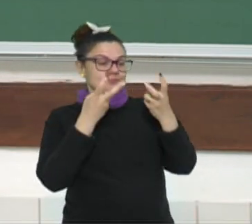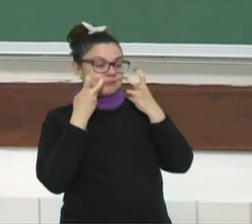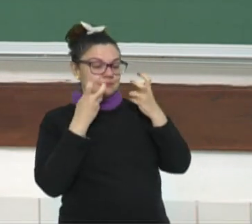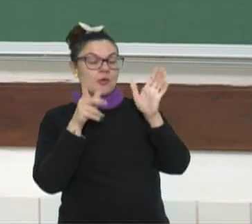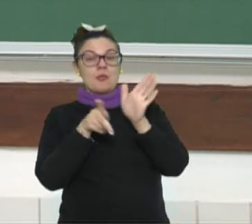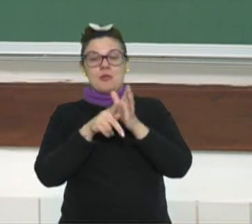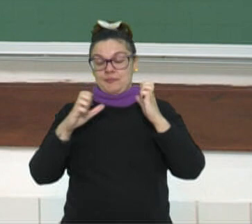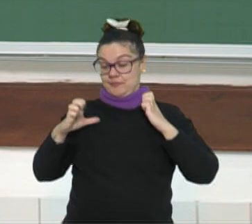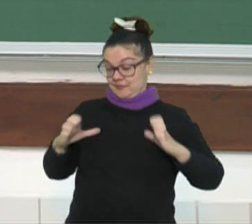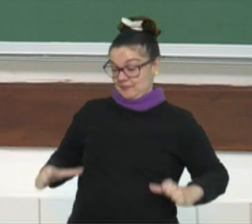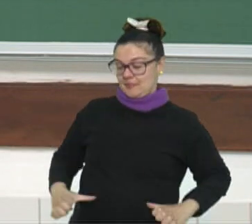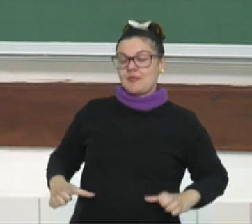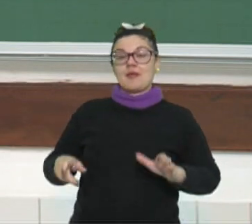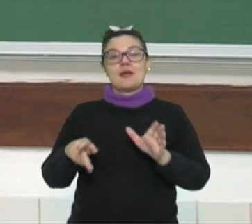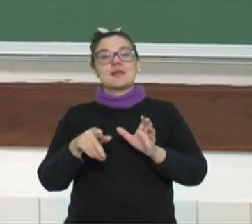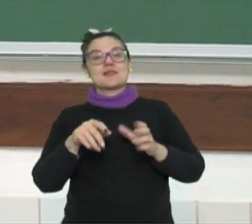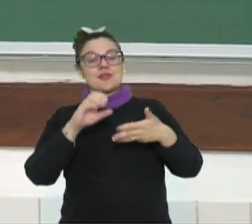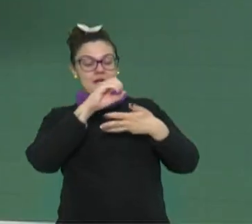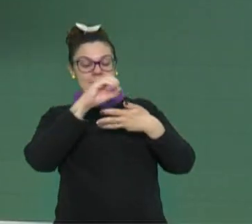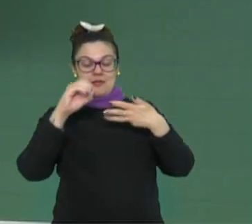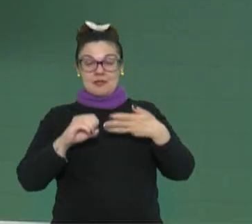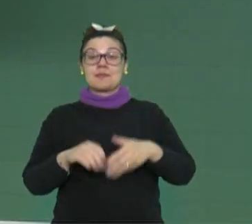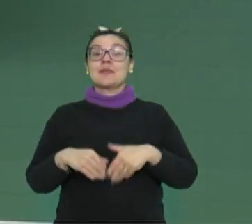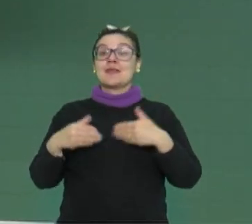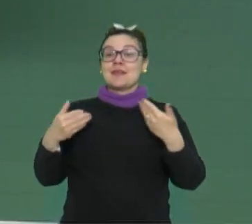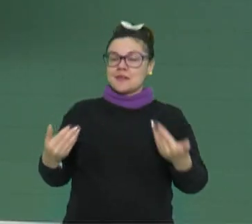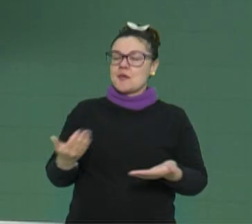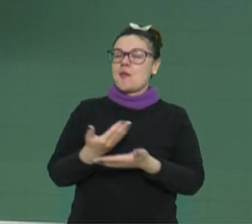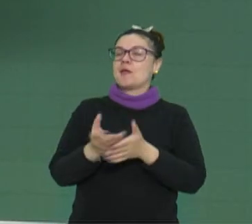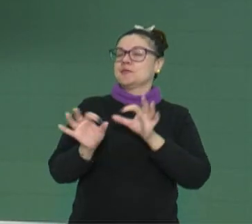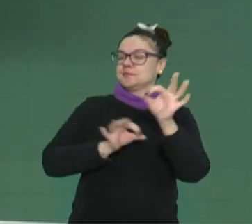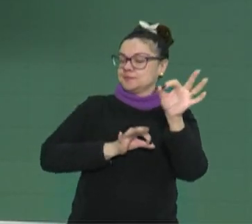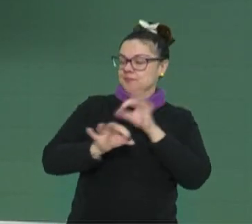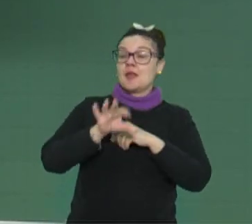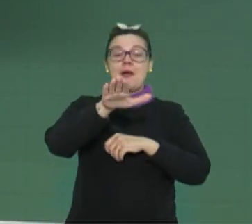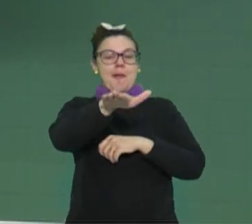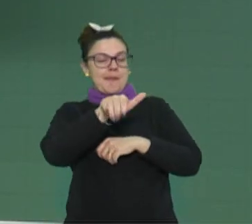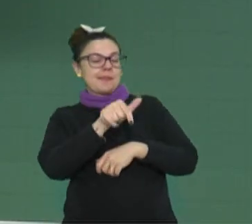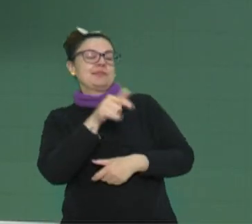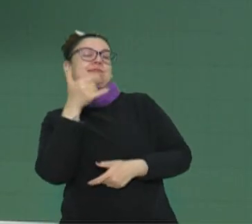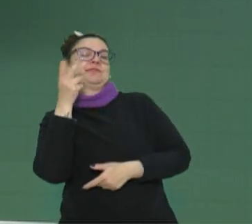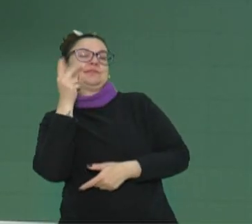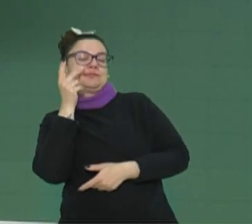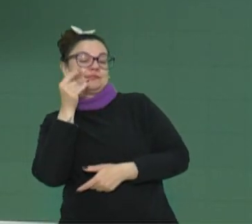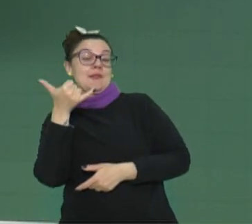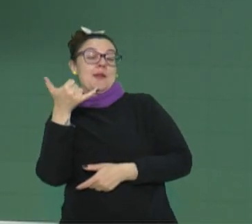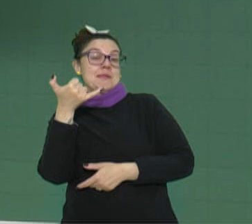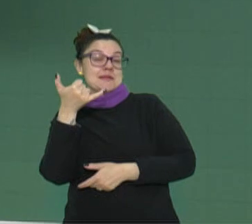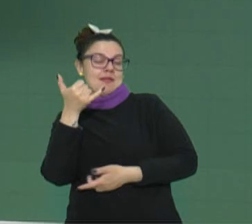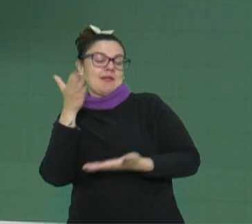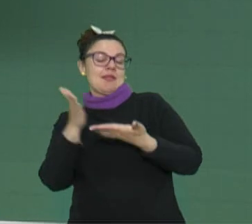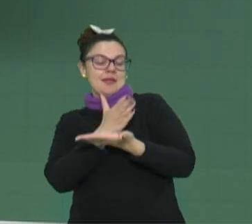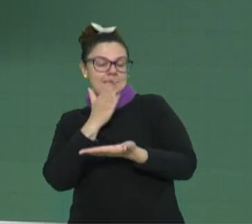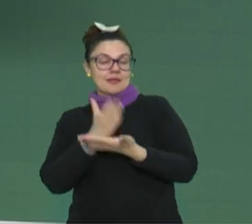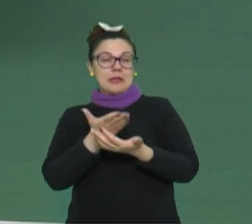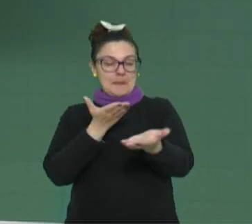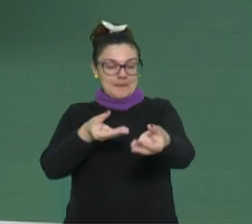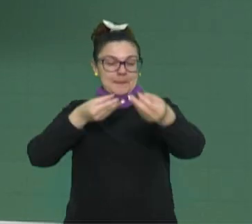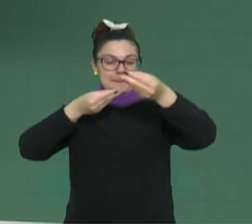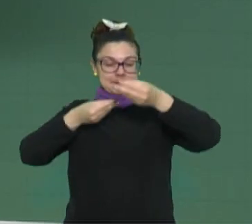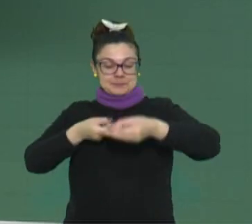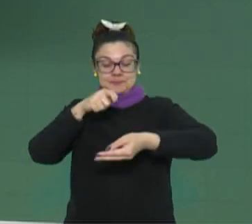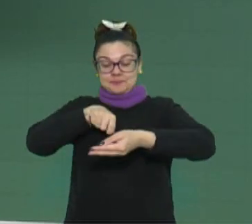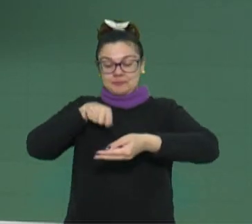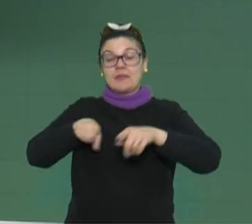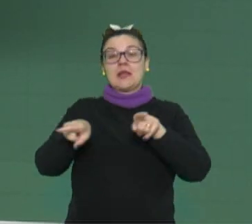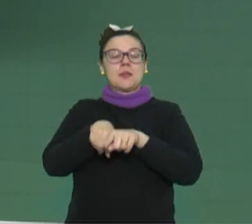da ética no Enem. Então, estudante, já se prepare aí, pegue seu lápis, sua caneta, o seu caderno para fazer suas anotações, também já